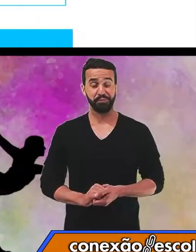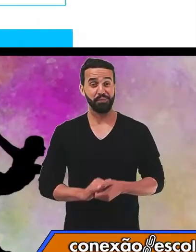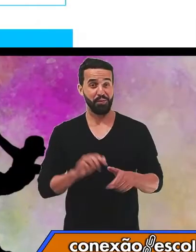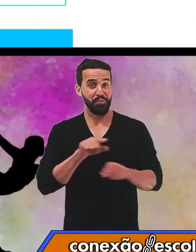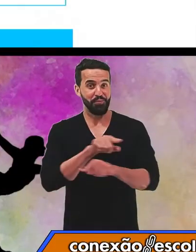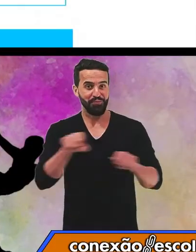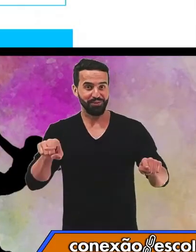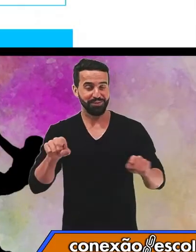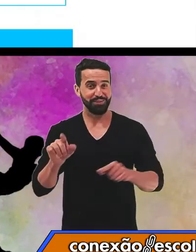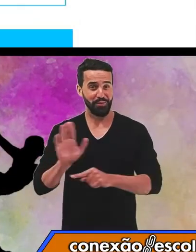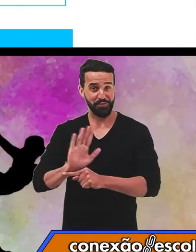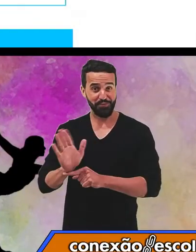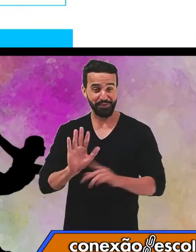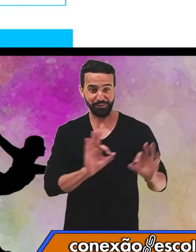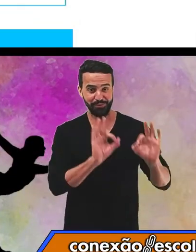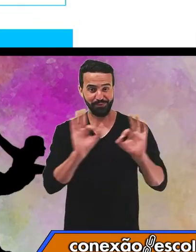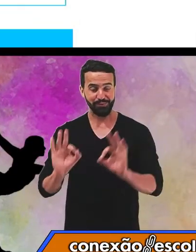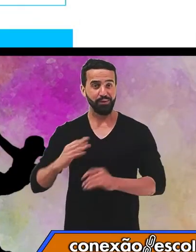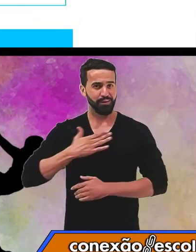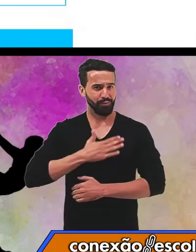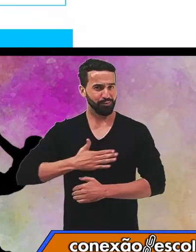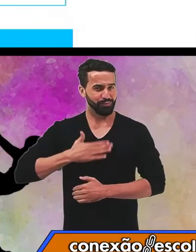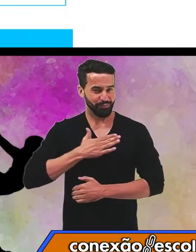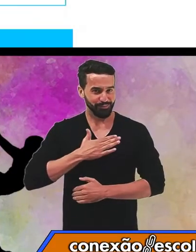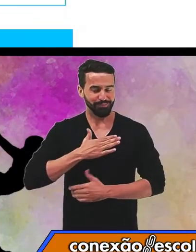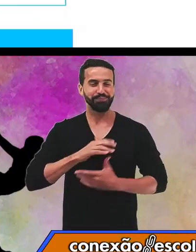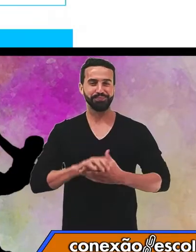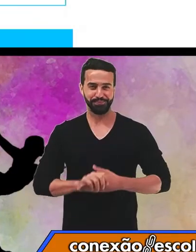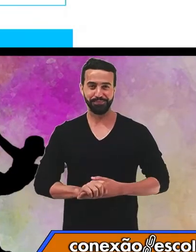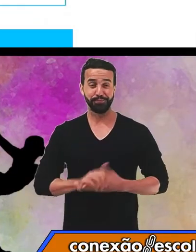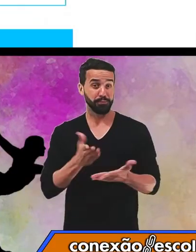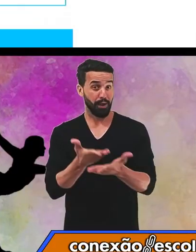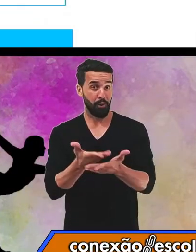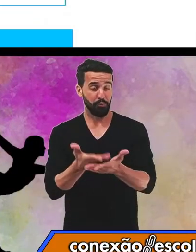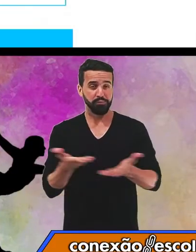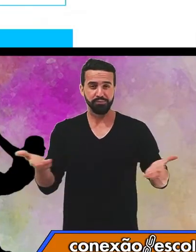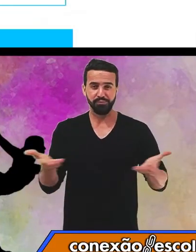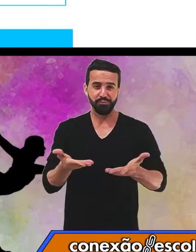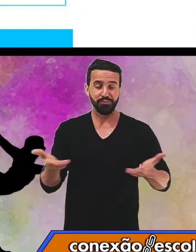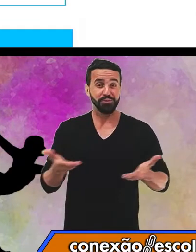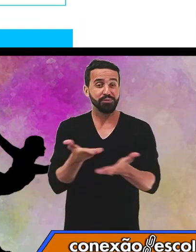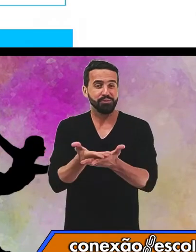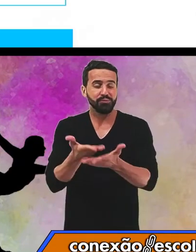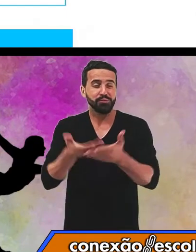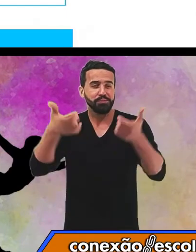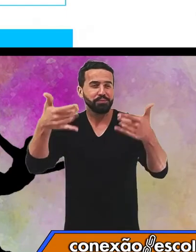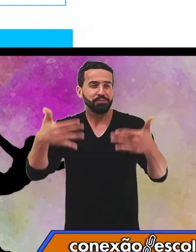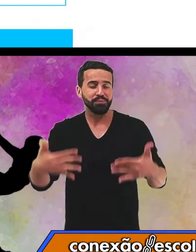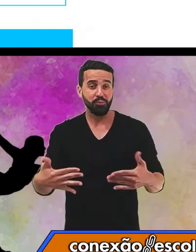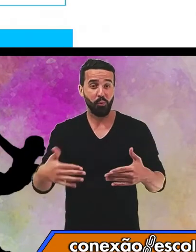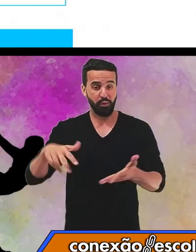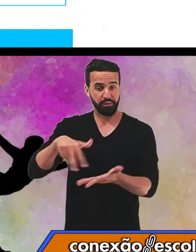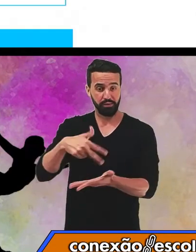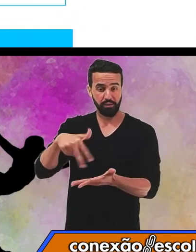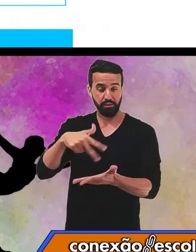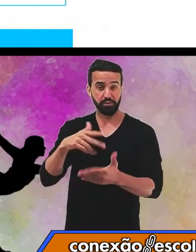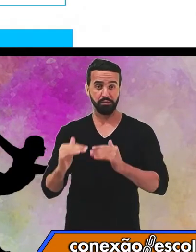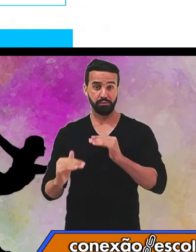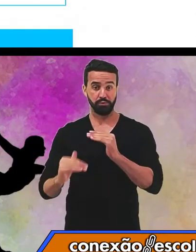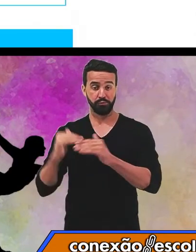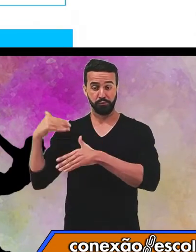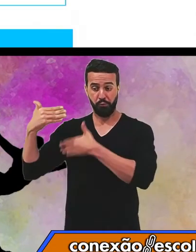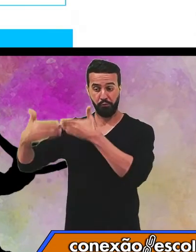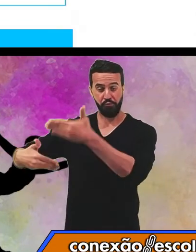Pessoal, gostaram? E na aula de hoje, nós estudamos sobre a dança, sobre sua evolução